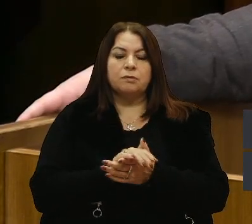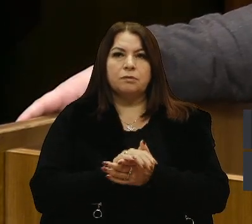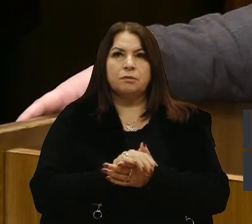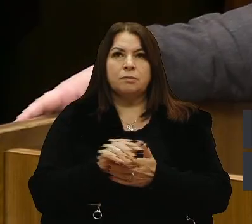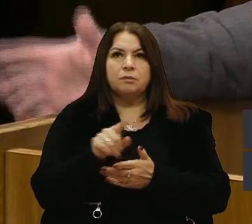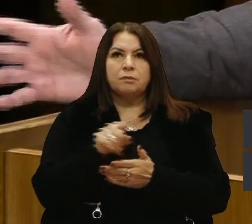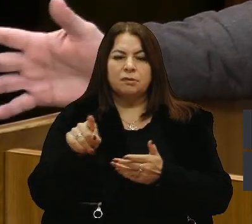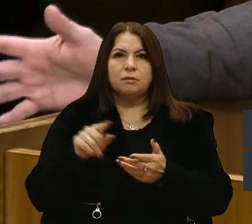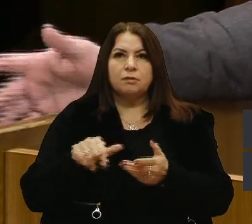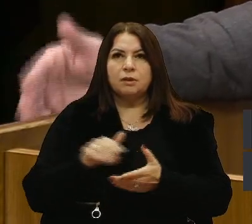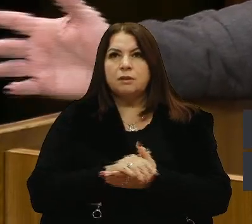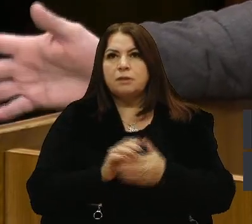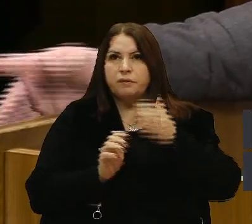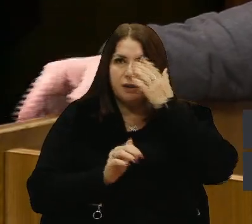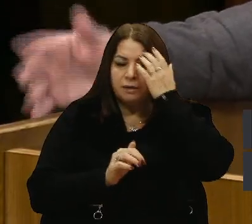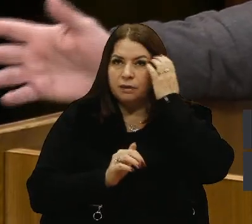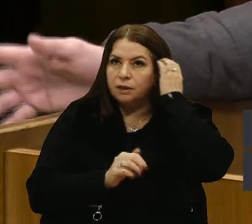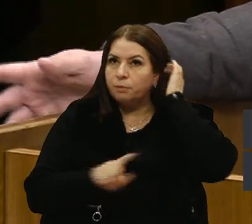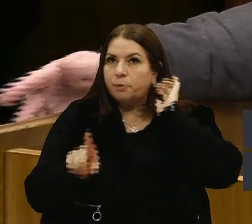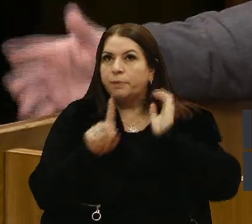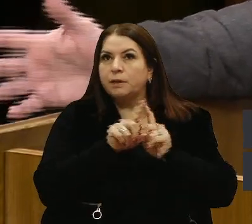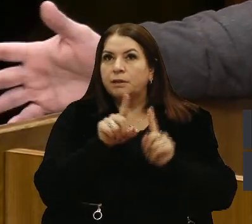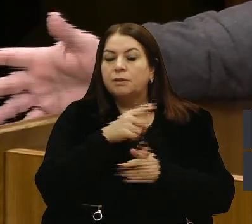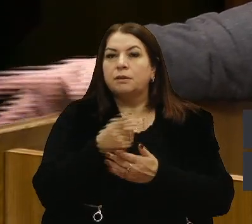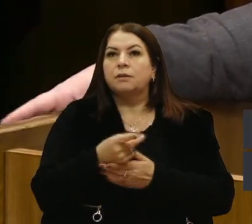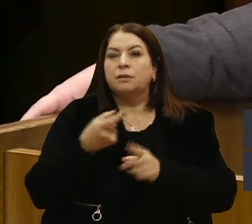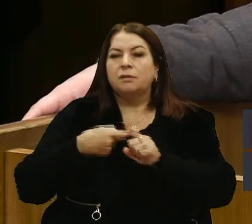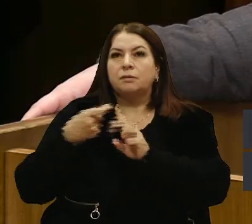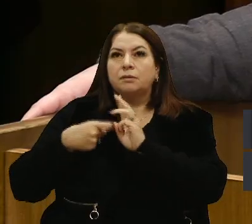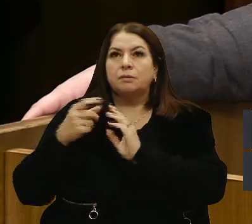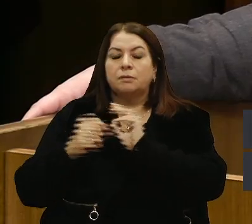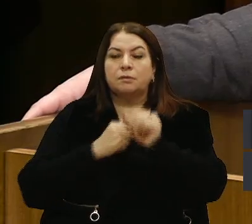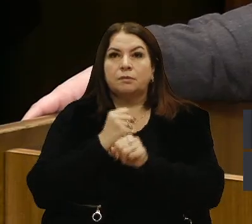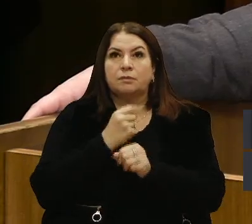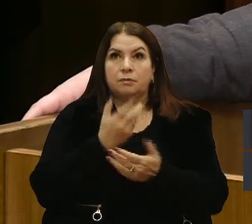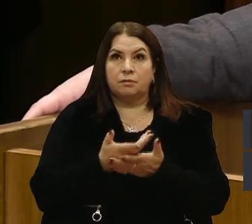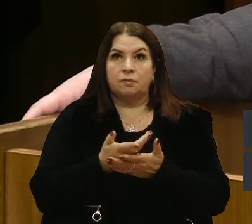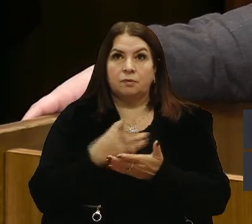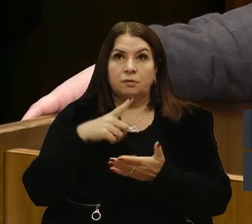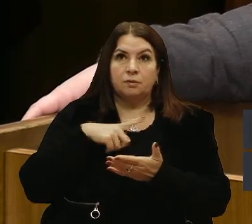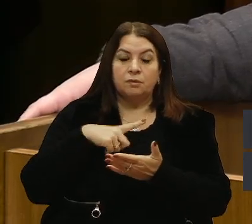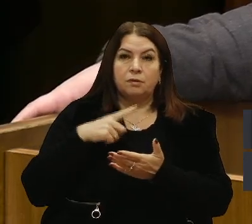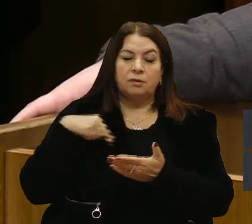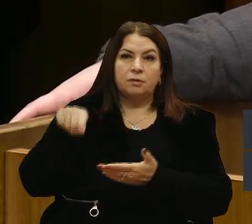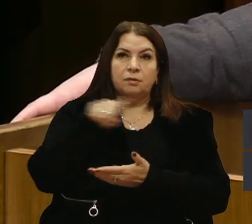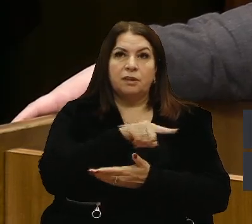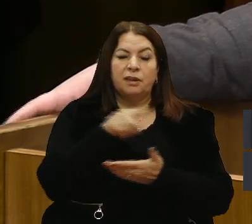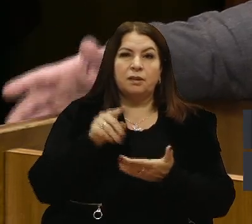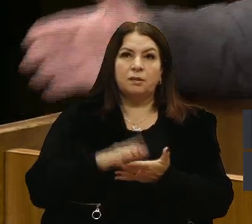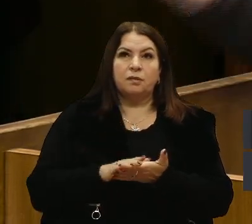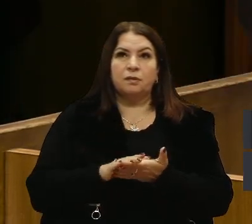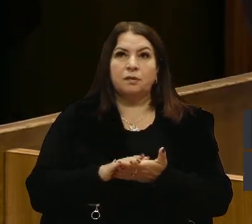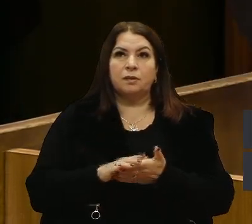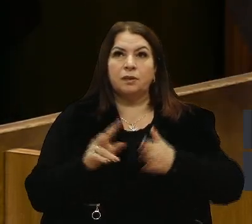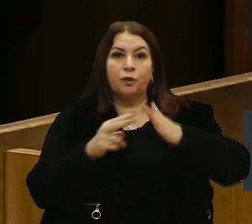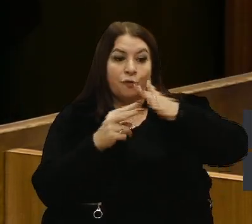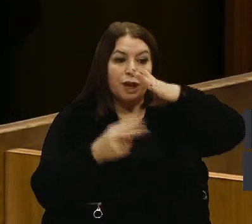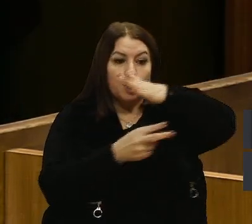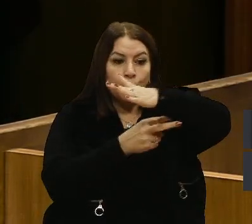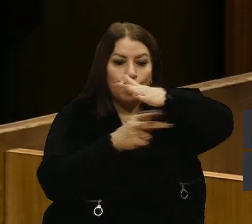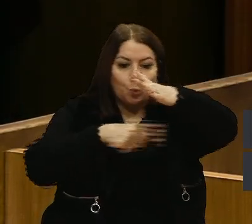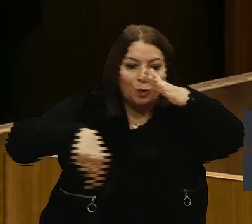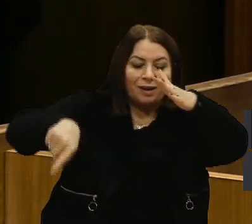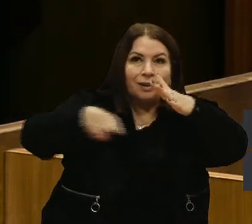que dentro, acreditamos, dos próximos meses ou anos, já tem a previsão de sair o viaduto bem na